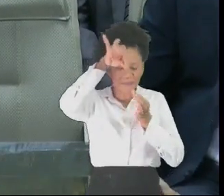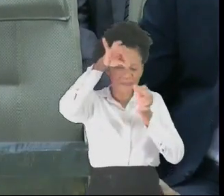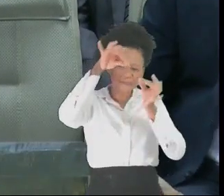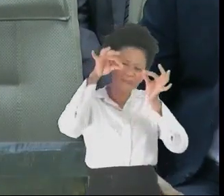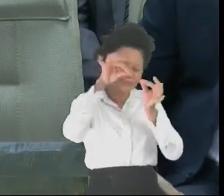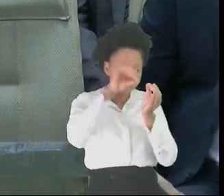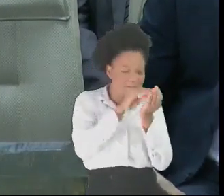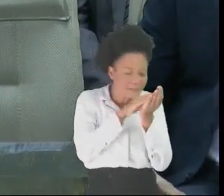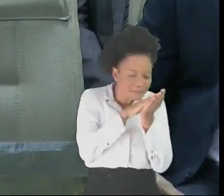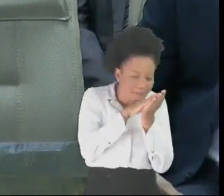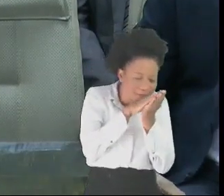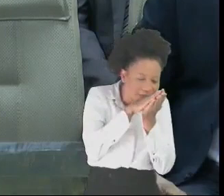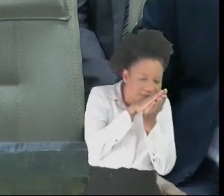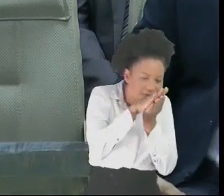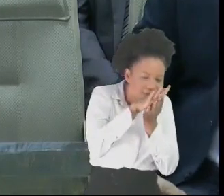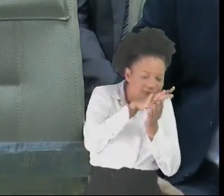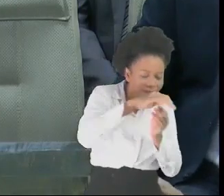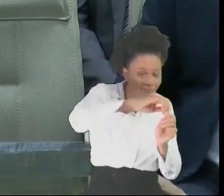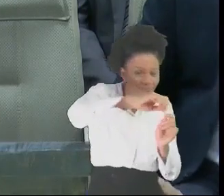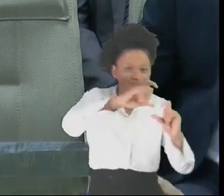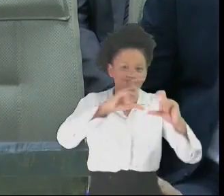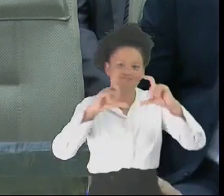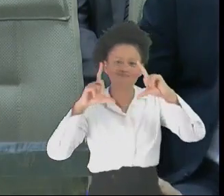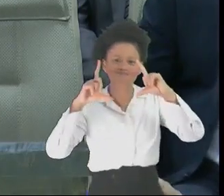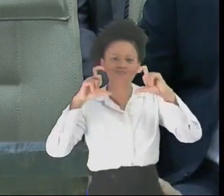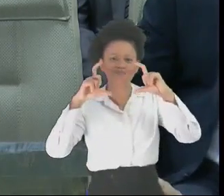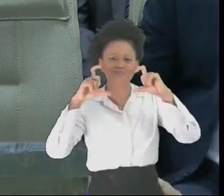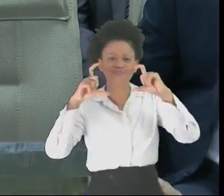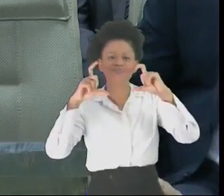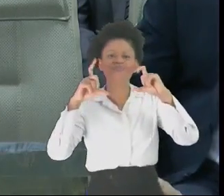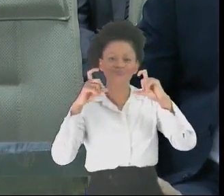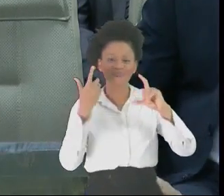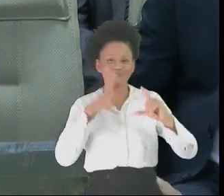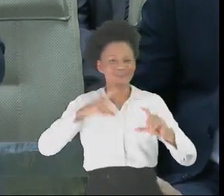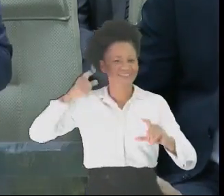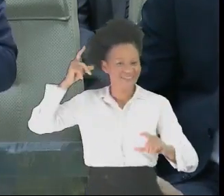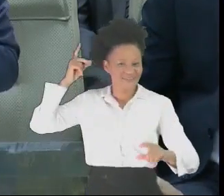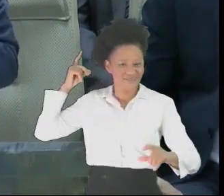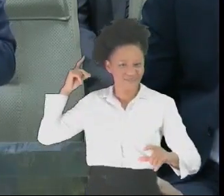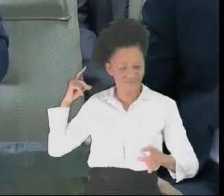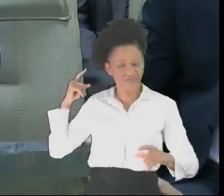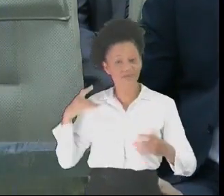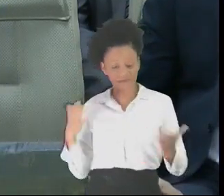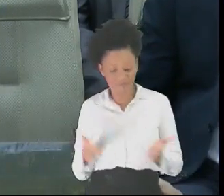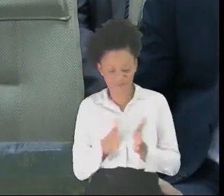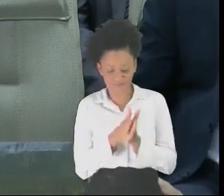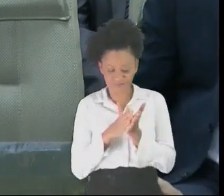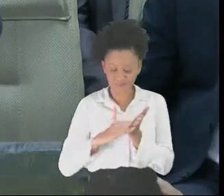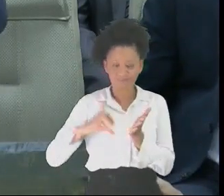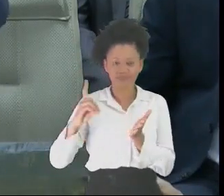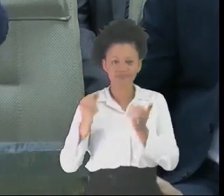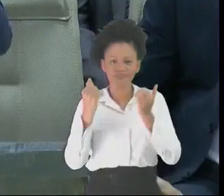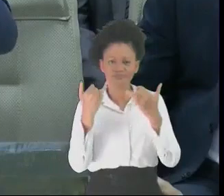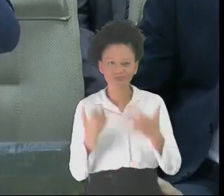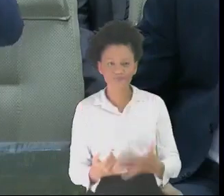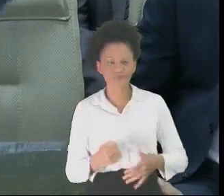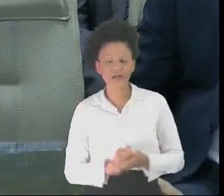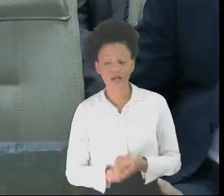produto fazia o que estava oculto, a imagem aparecer, revelar. A Bíblia diz que quando o que